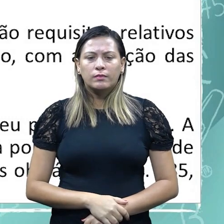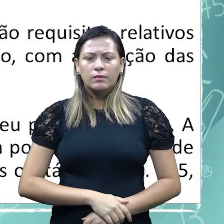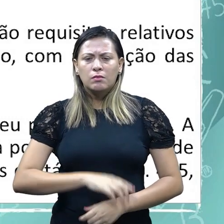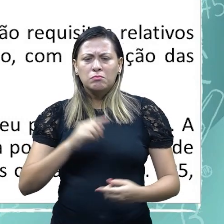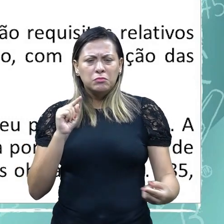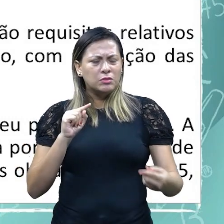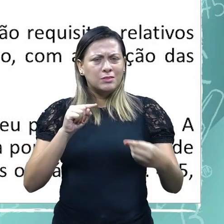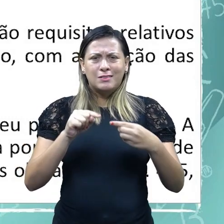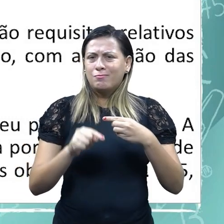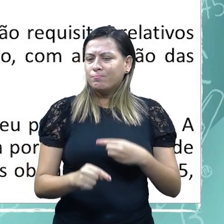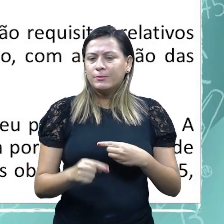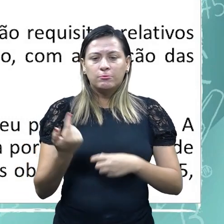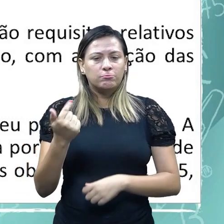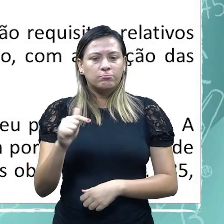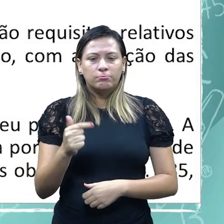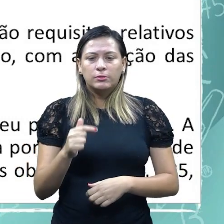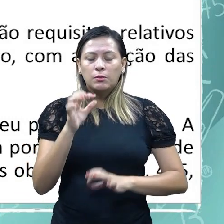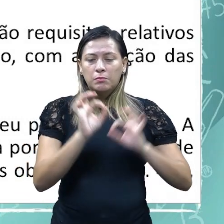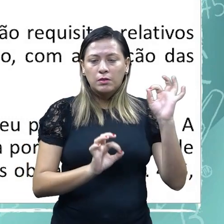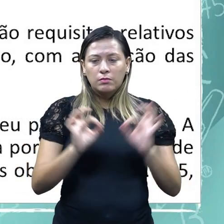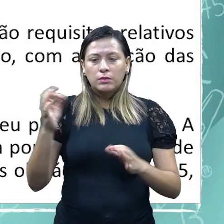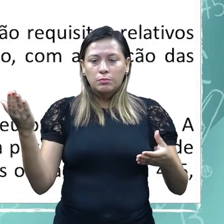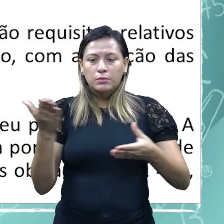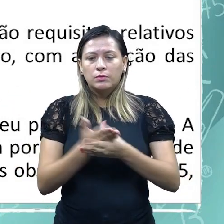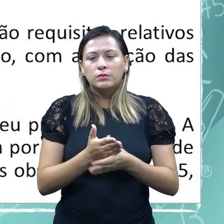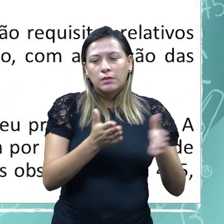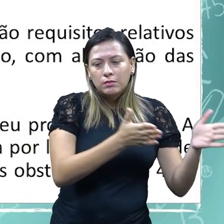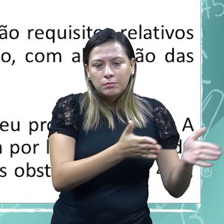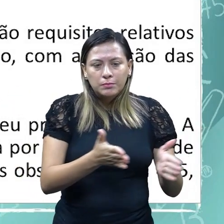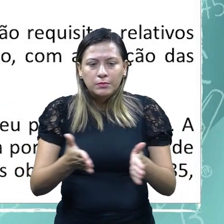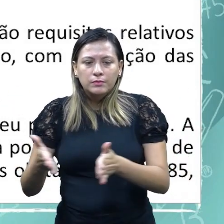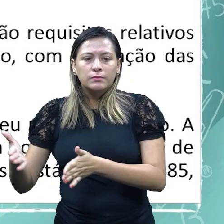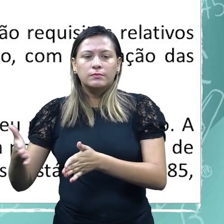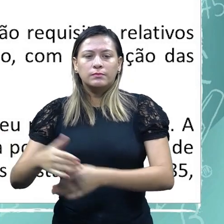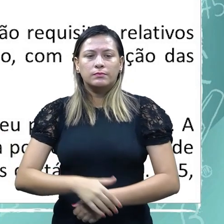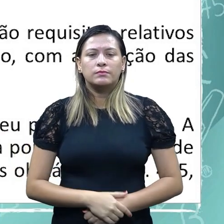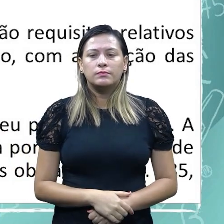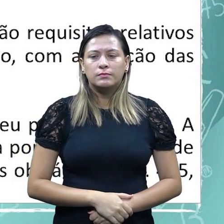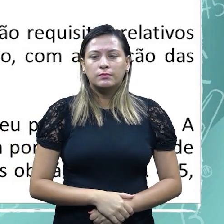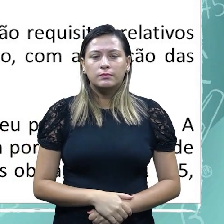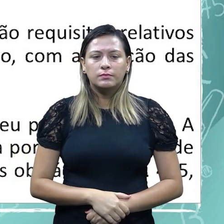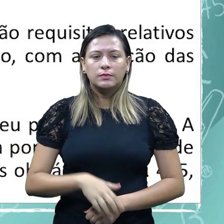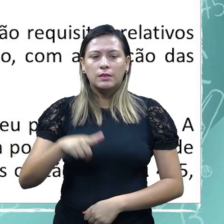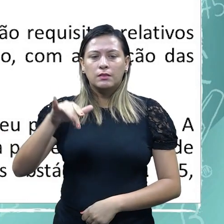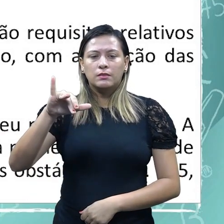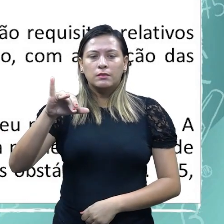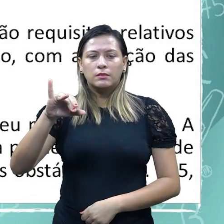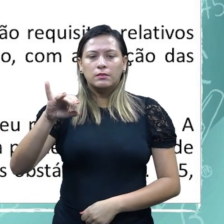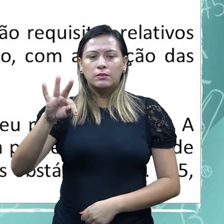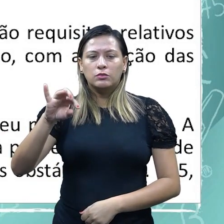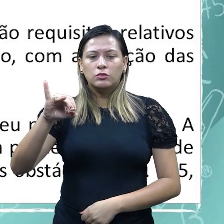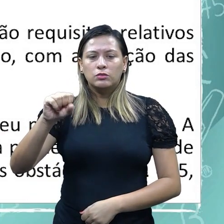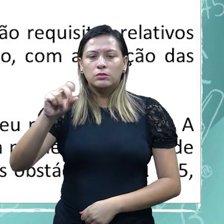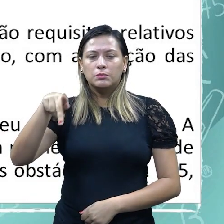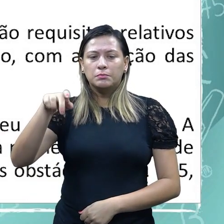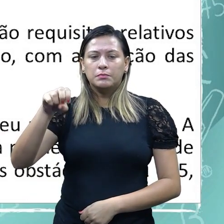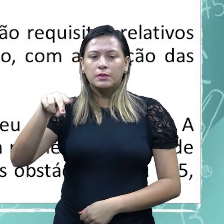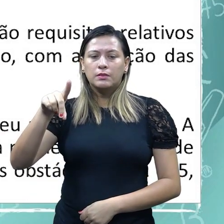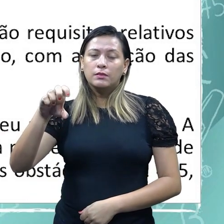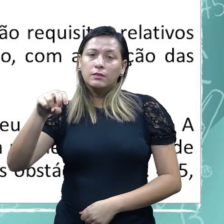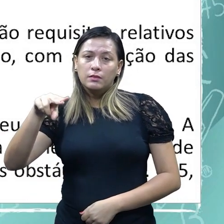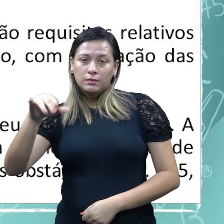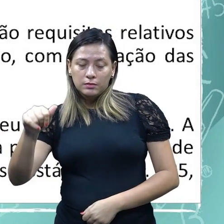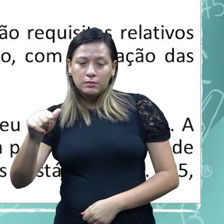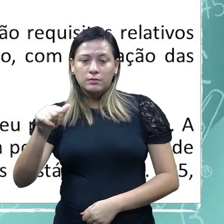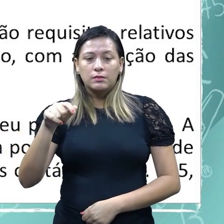para a formação do processo e para o prosseguimento desse processo, tá? Então, a litispendência, a coisa julgada e